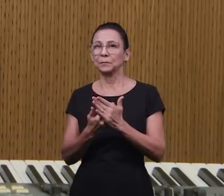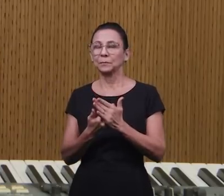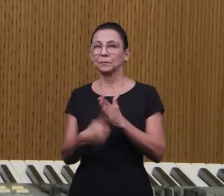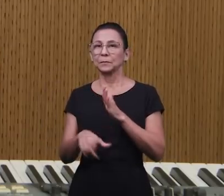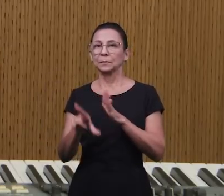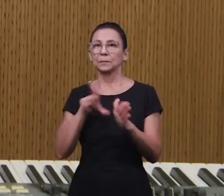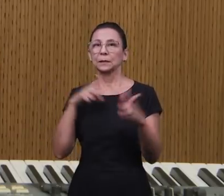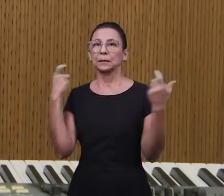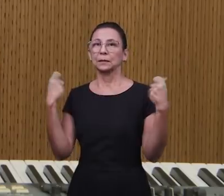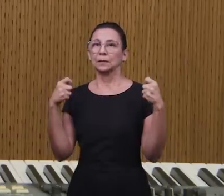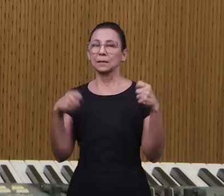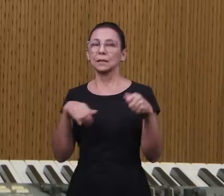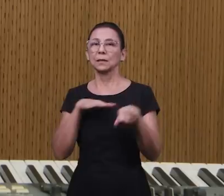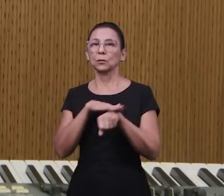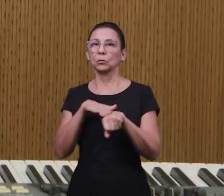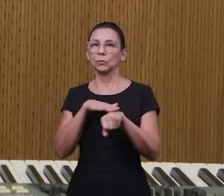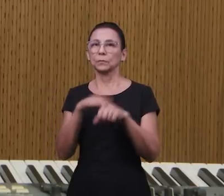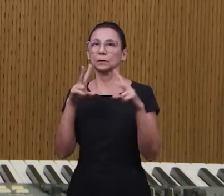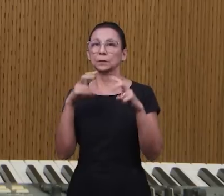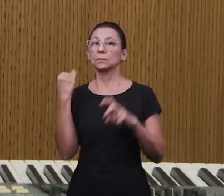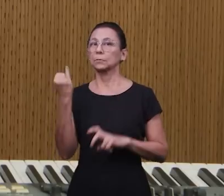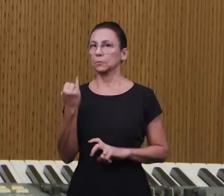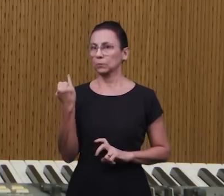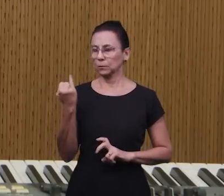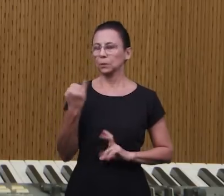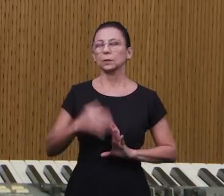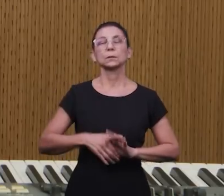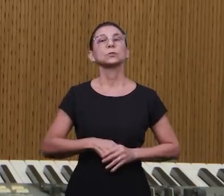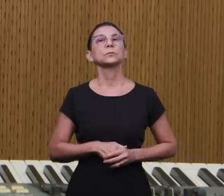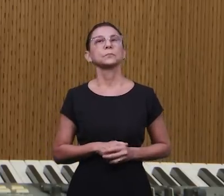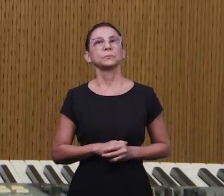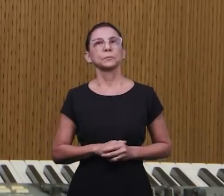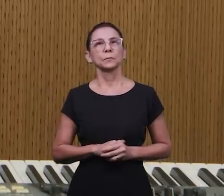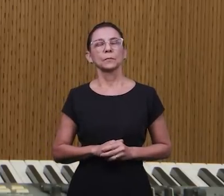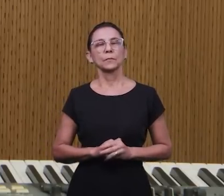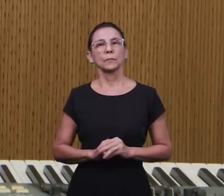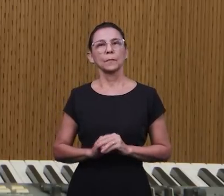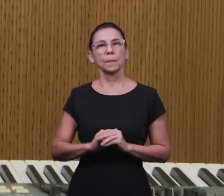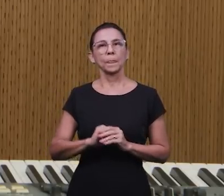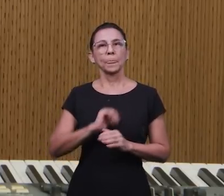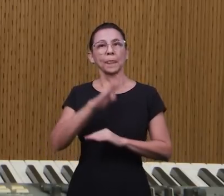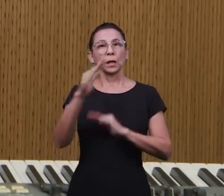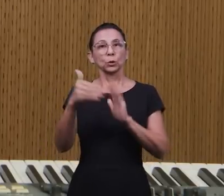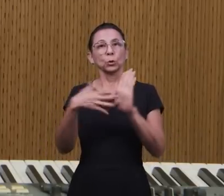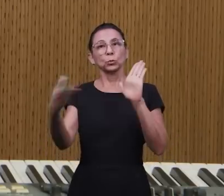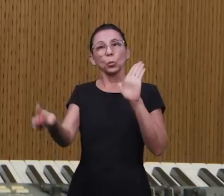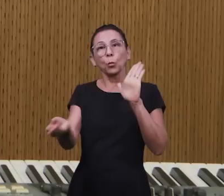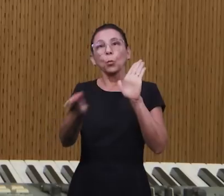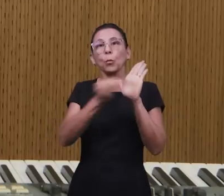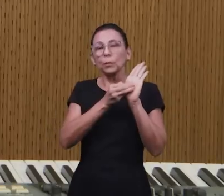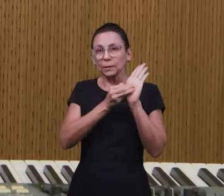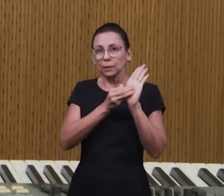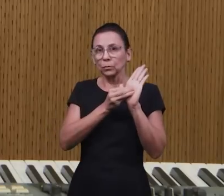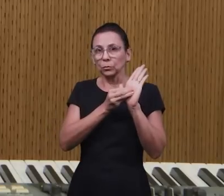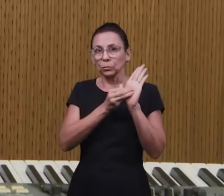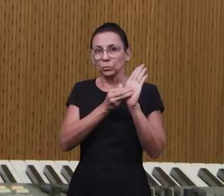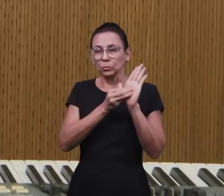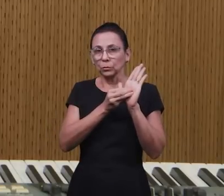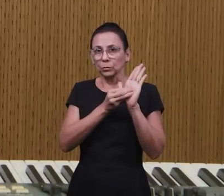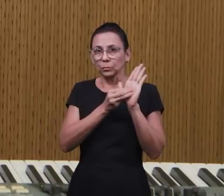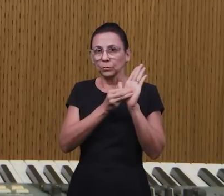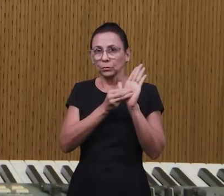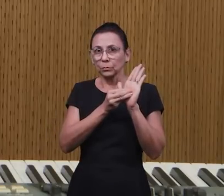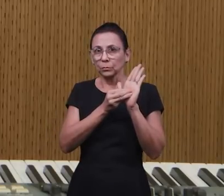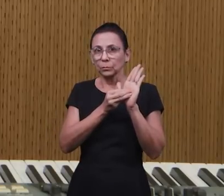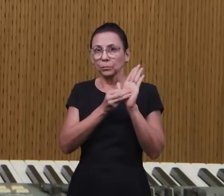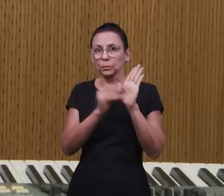é necessário que eu converse aqui com vocês sobre um assunto muito importante. Todo o conteúdo que nós temos visto nas nossas